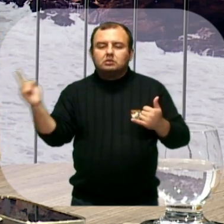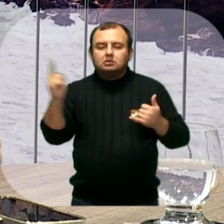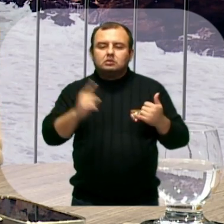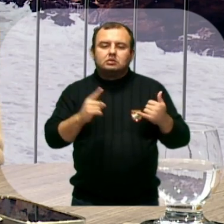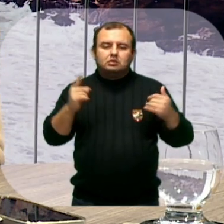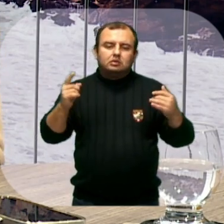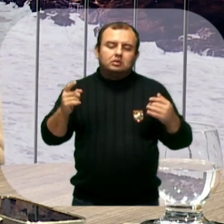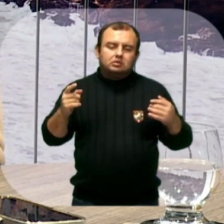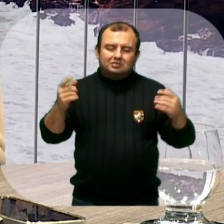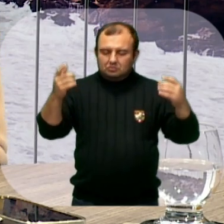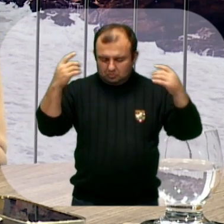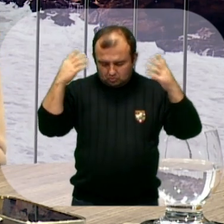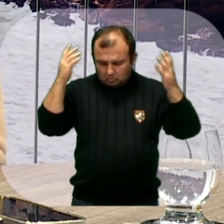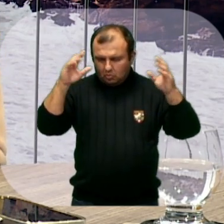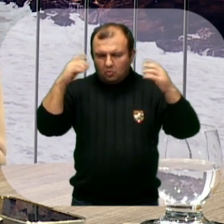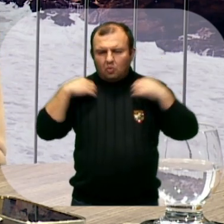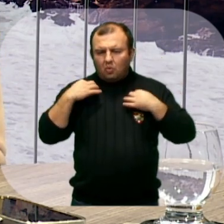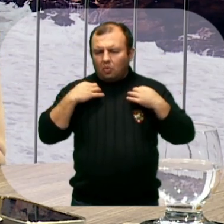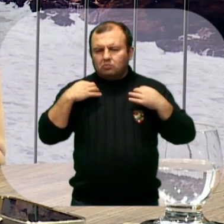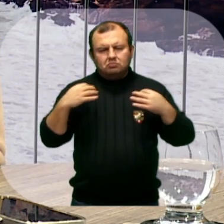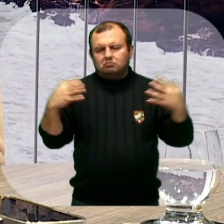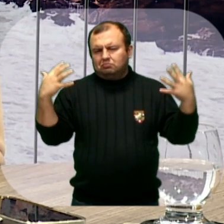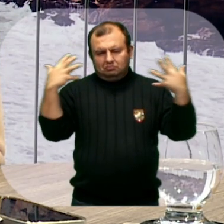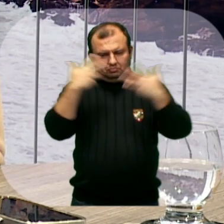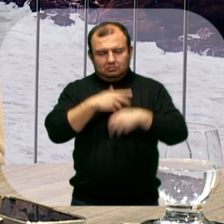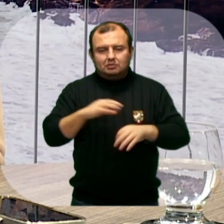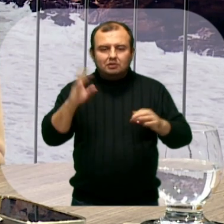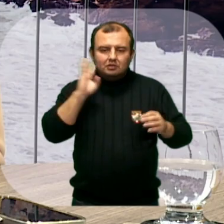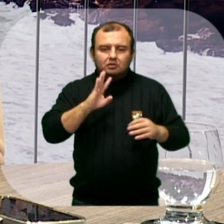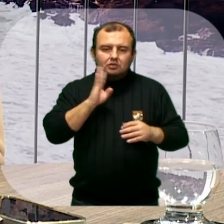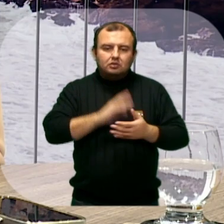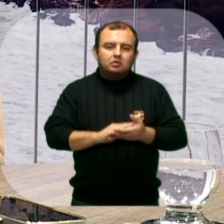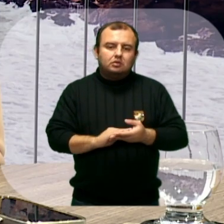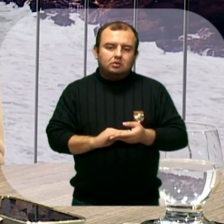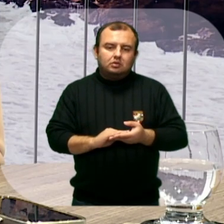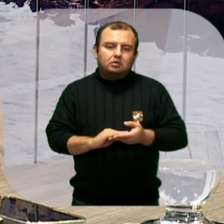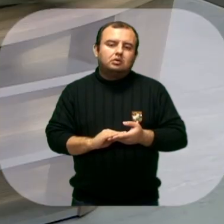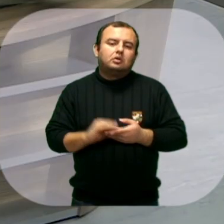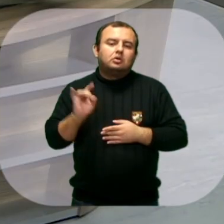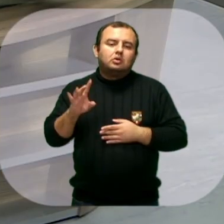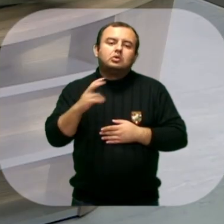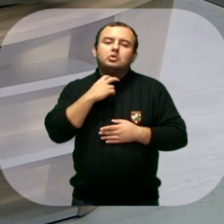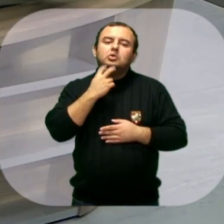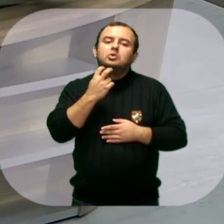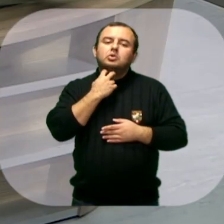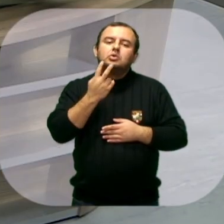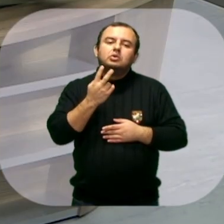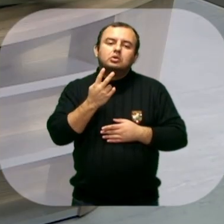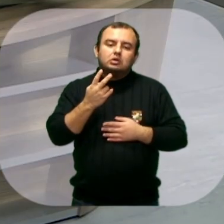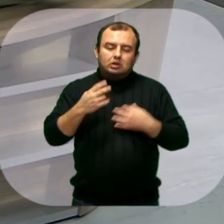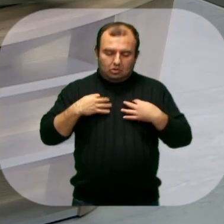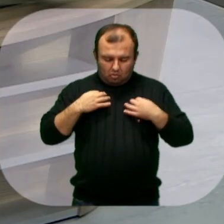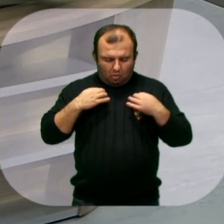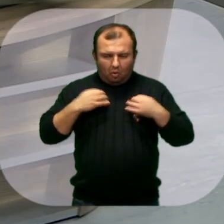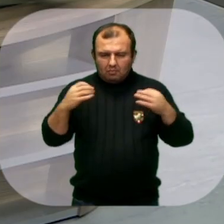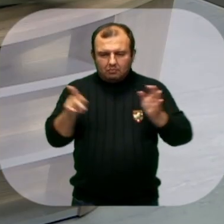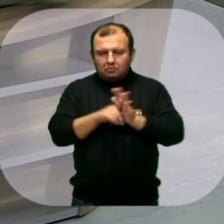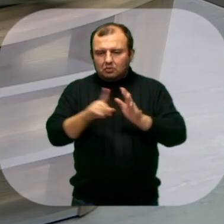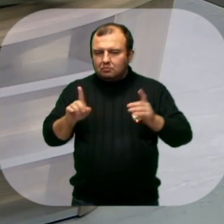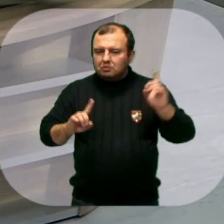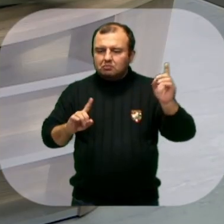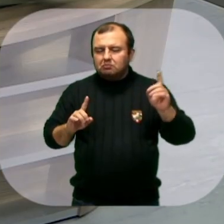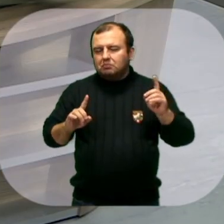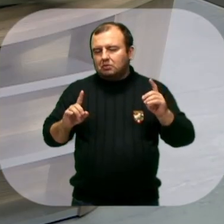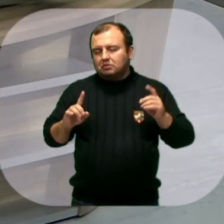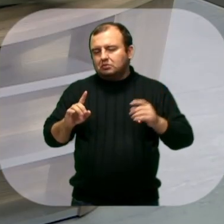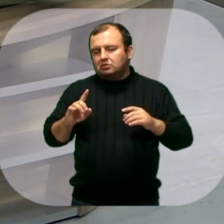lá caracterizados. É uma delícia. Ou às vezes só na voz, né? Às vezes não precisa nem estar caracterizado, mas faz